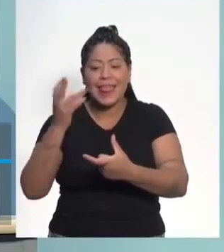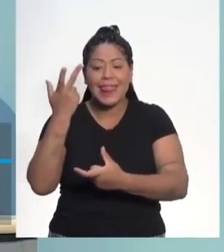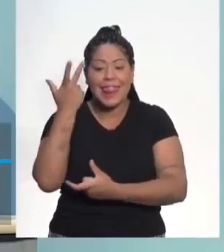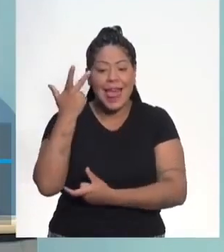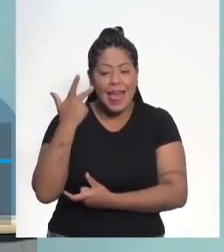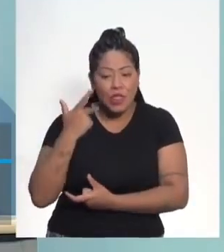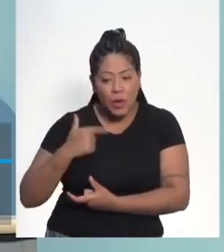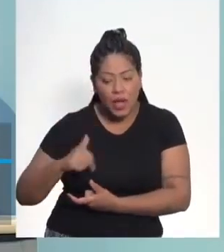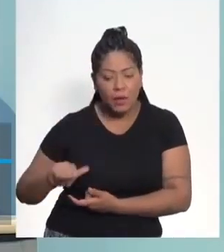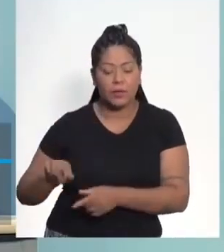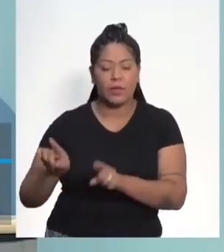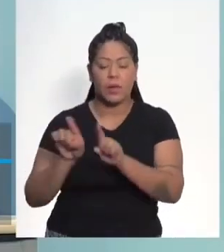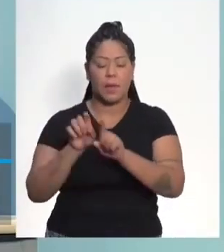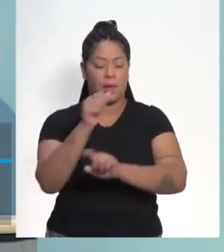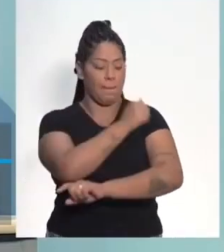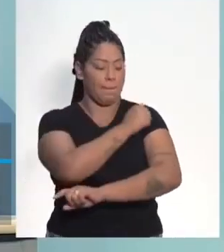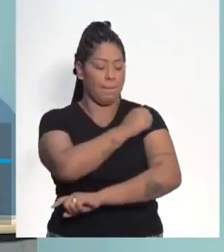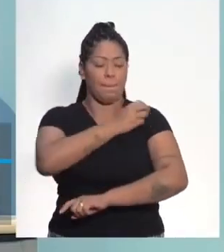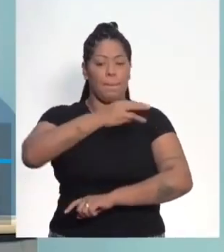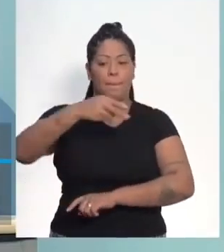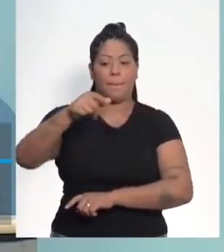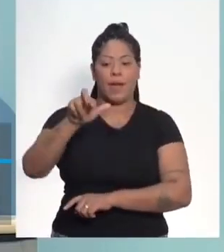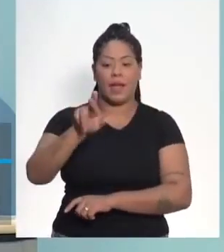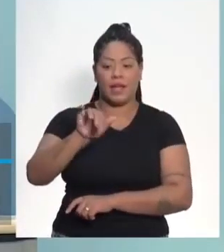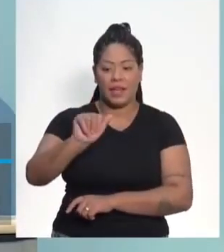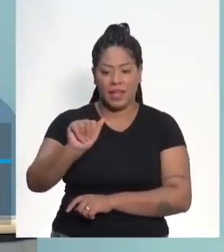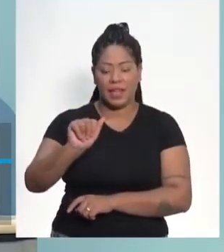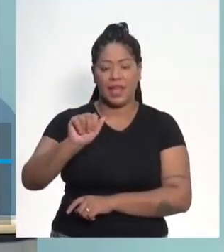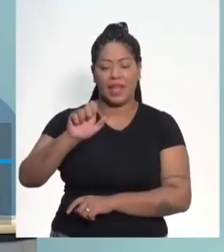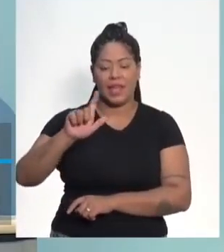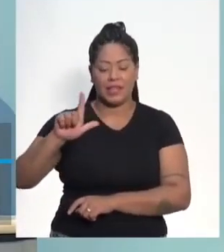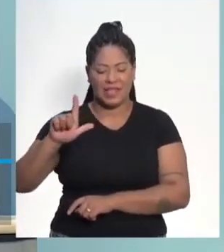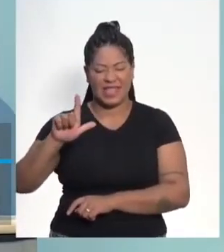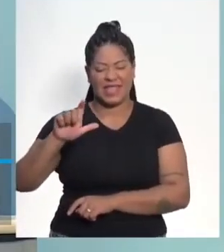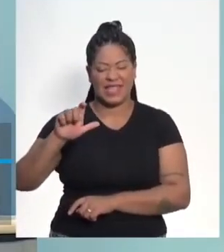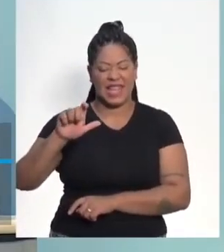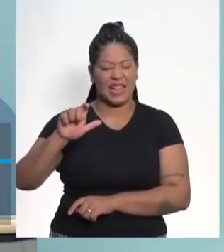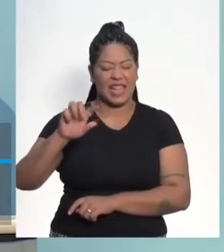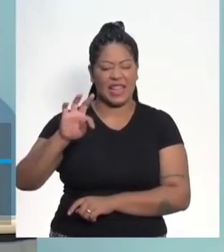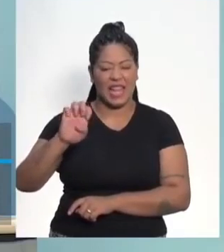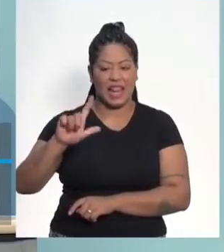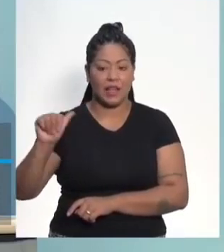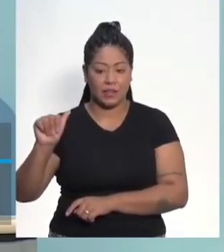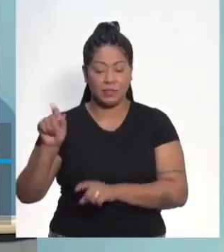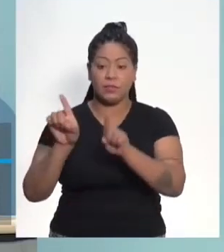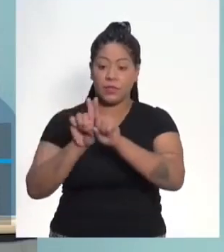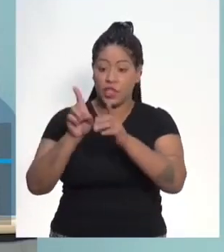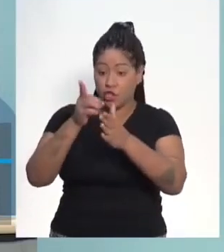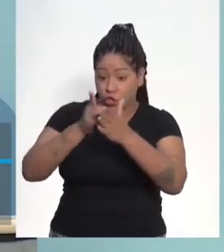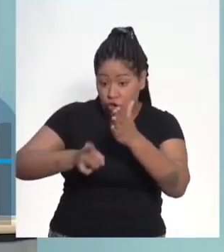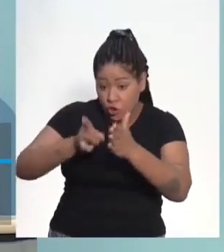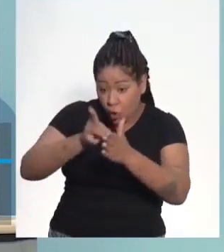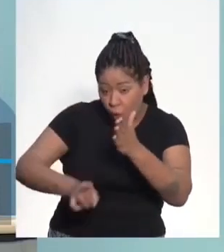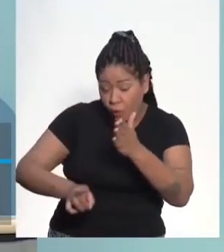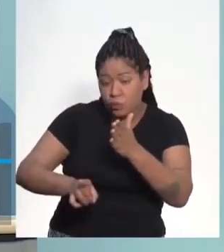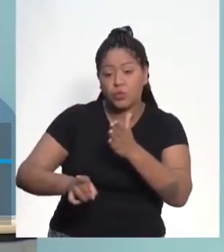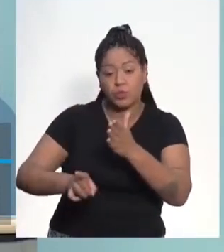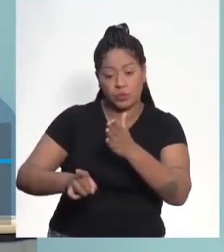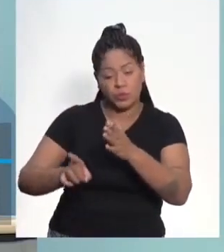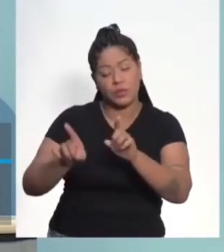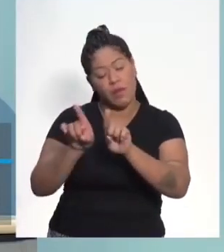A Maria Estela, eu acho. Da professora Denise. Descontos ou preços. Da